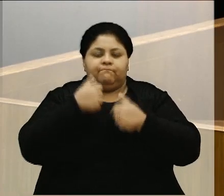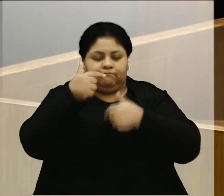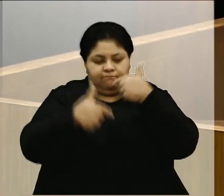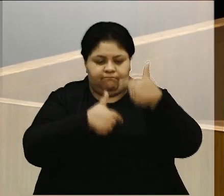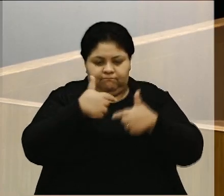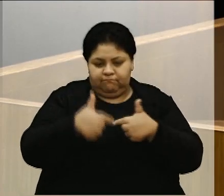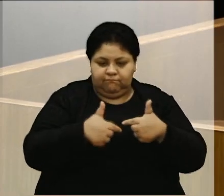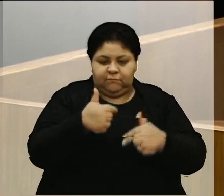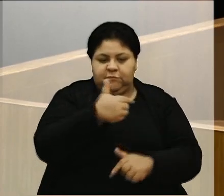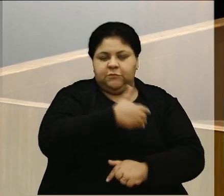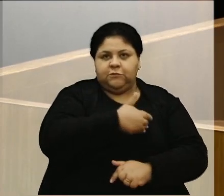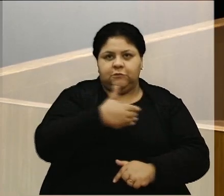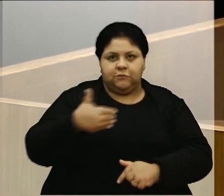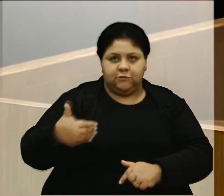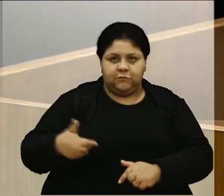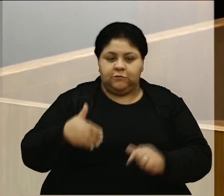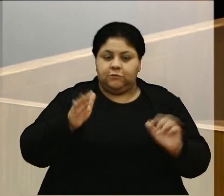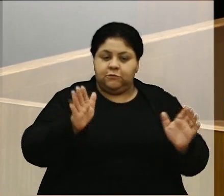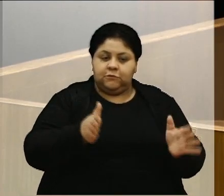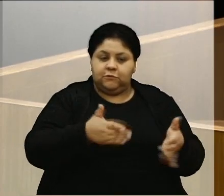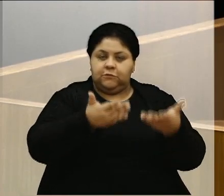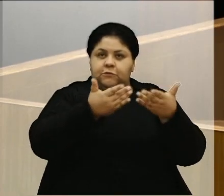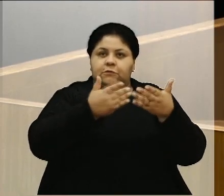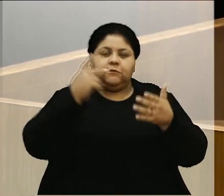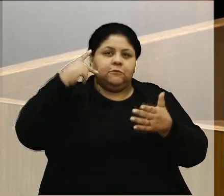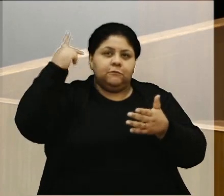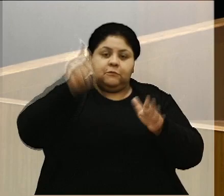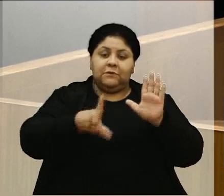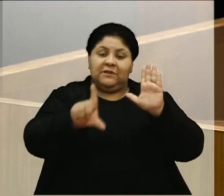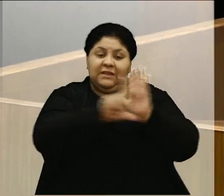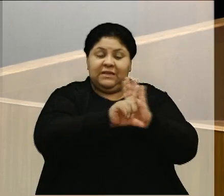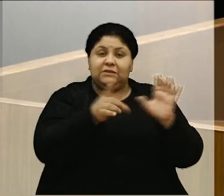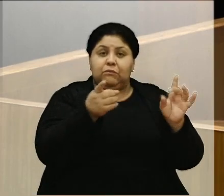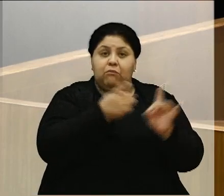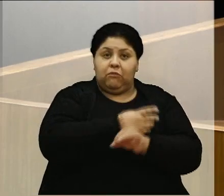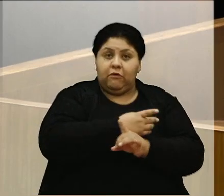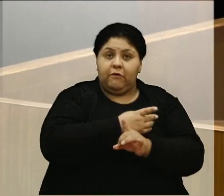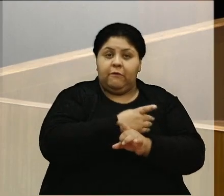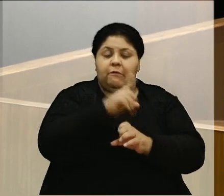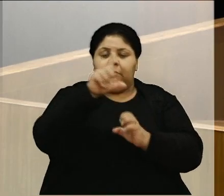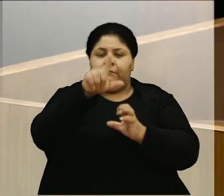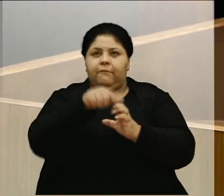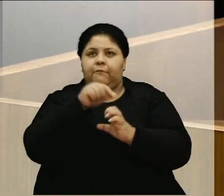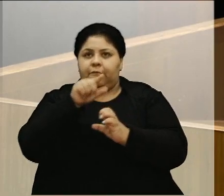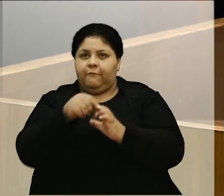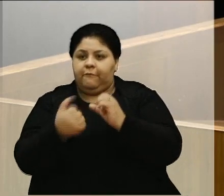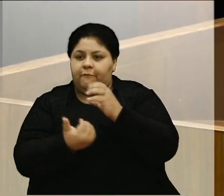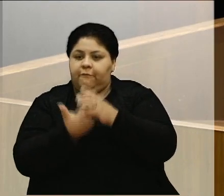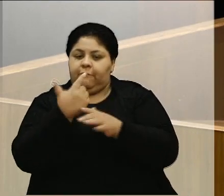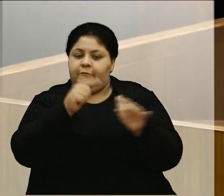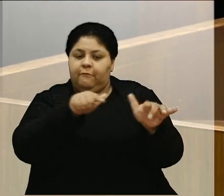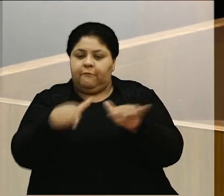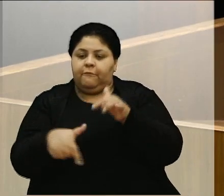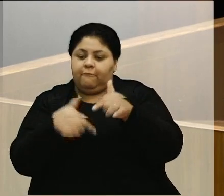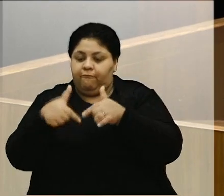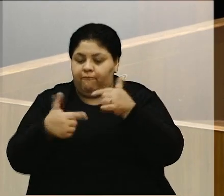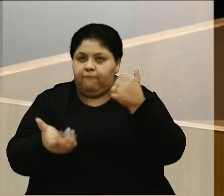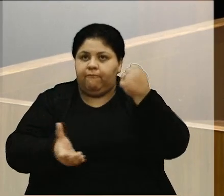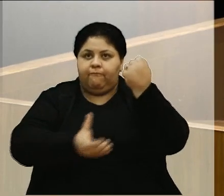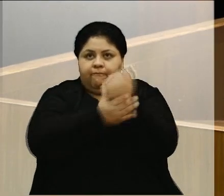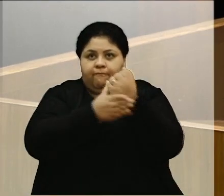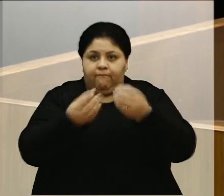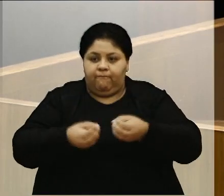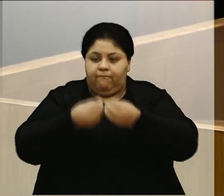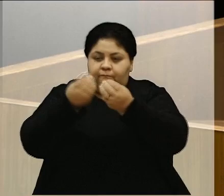serviço público, promovendo políticas e leis mais eficazes, seja nas empresas, criando ambientes de trabalho seguro e